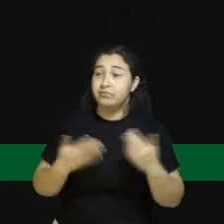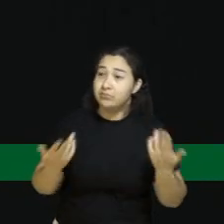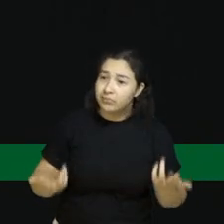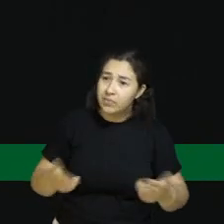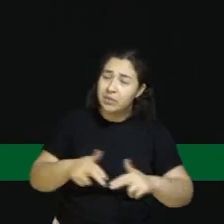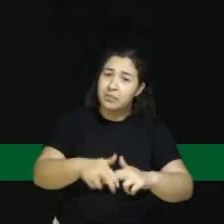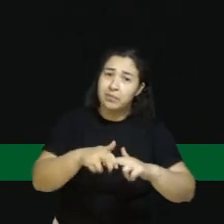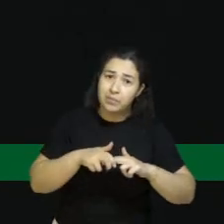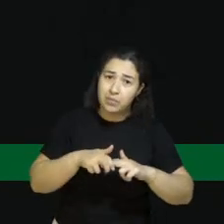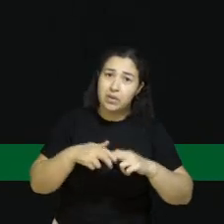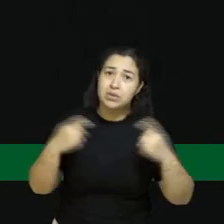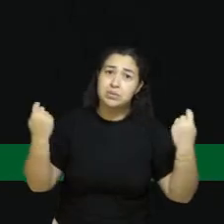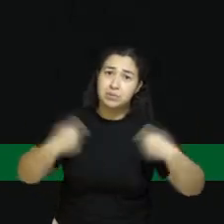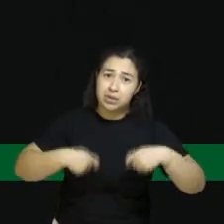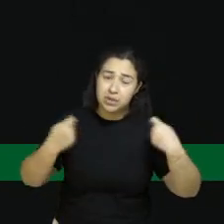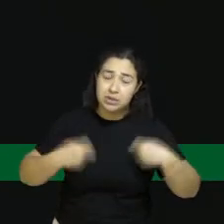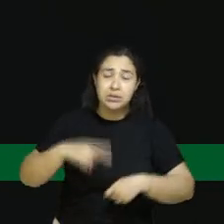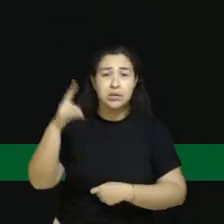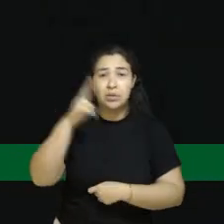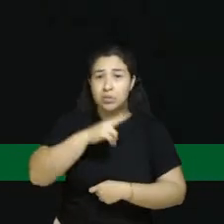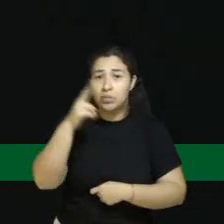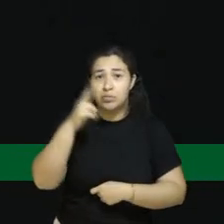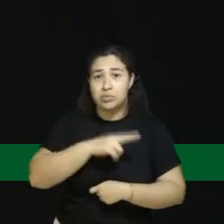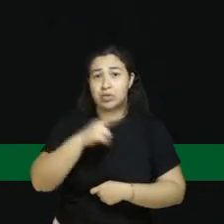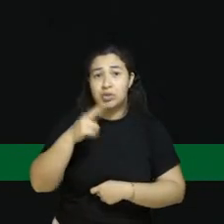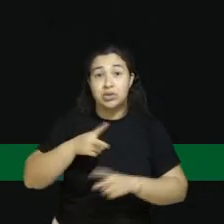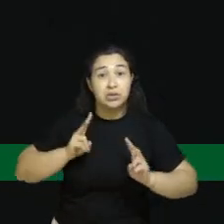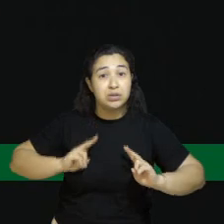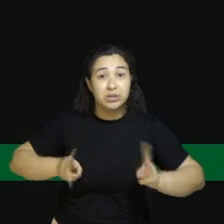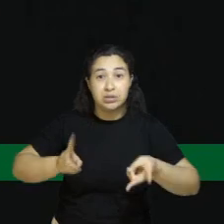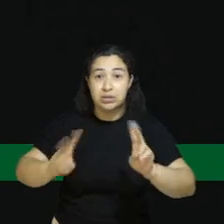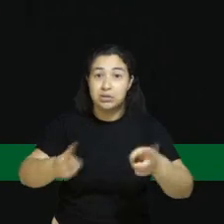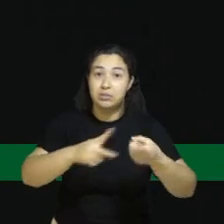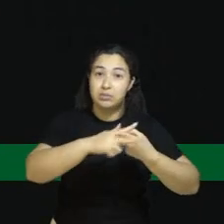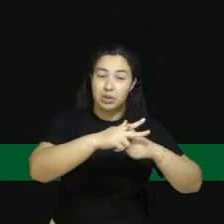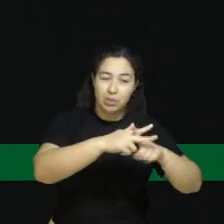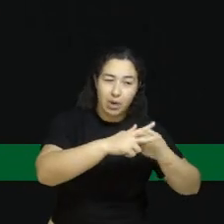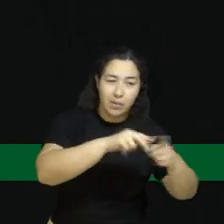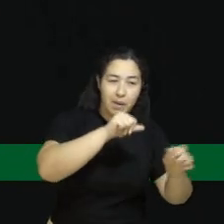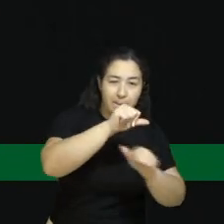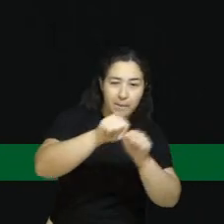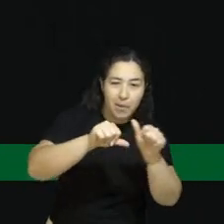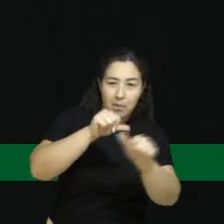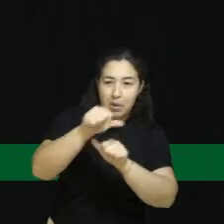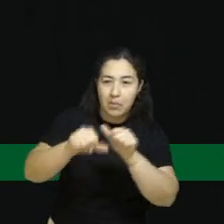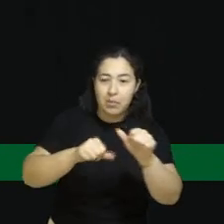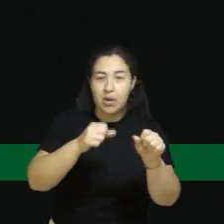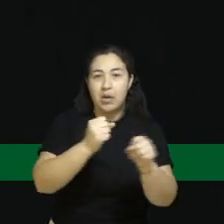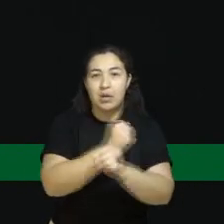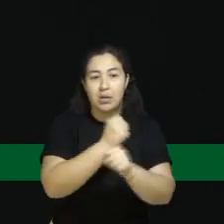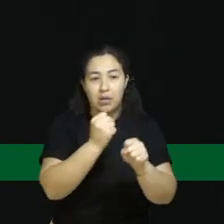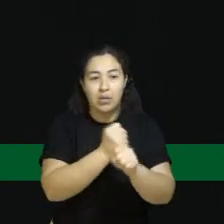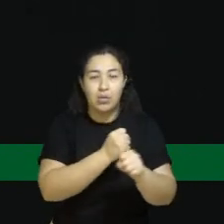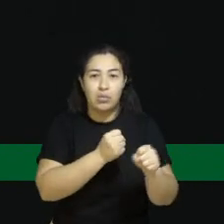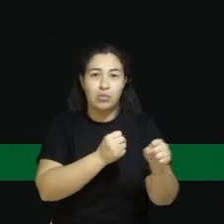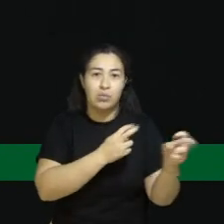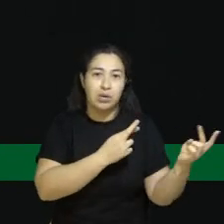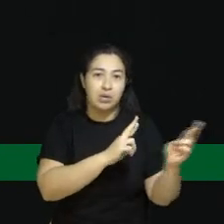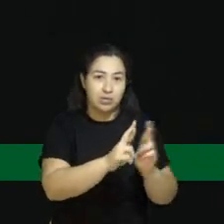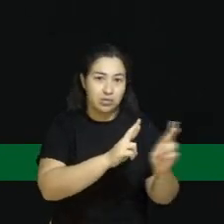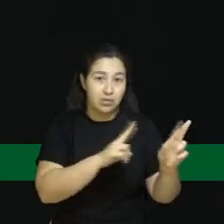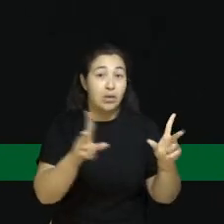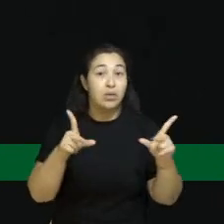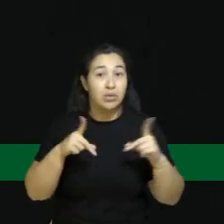que nós precisamos de investimentos recorrentes, sistemáticos, na manutenção e na ampliação da malha. Reconhecimento ao governo Jorginho